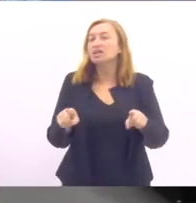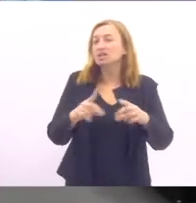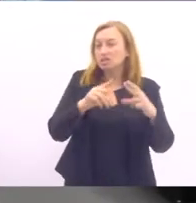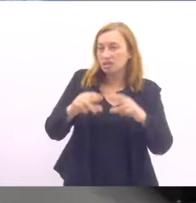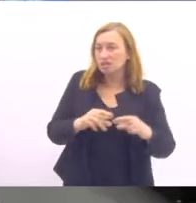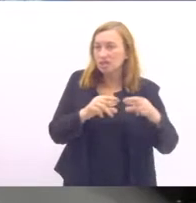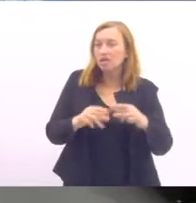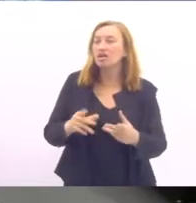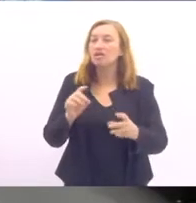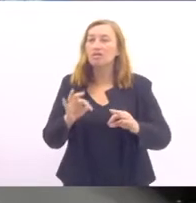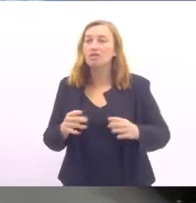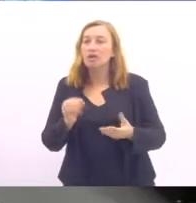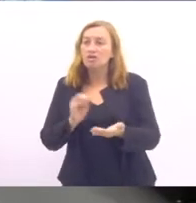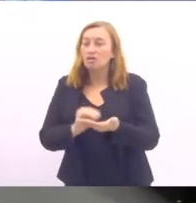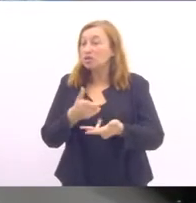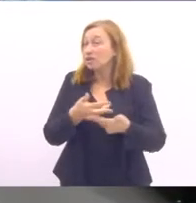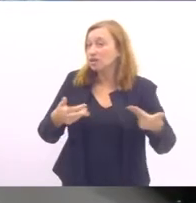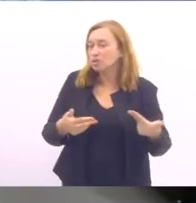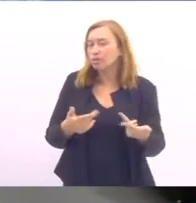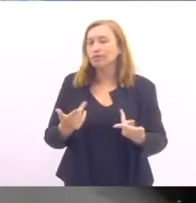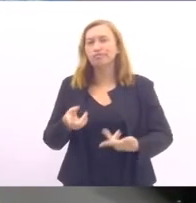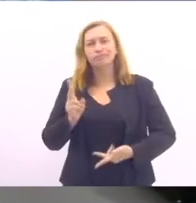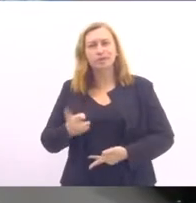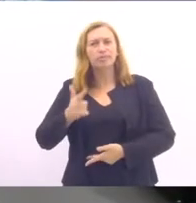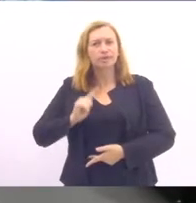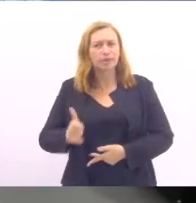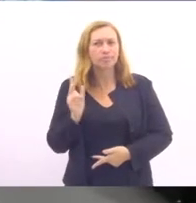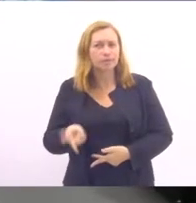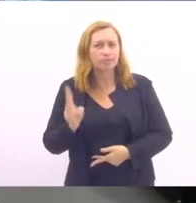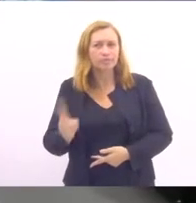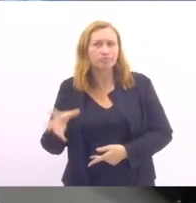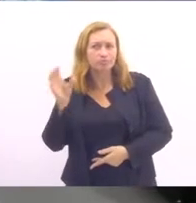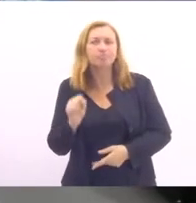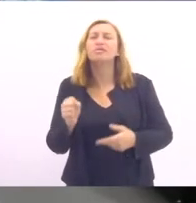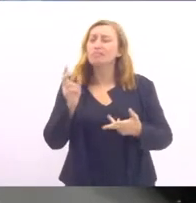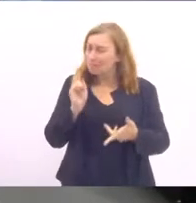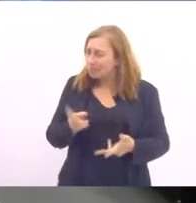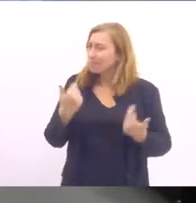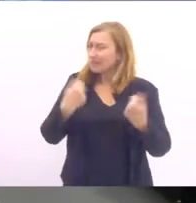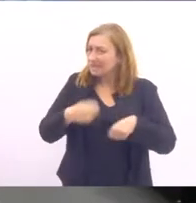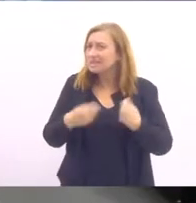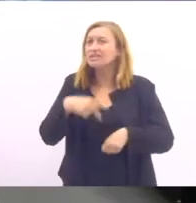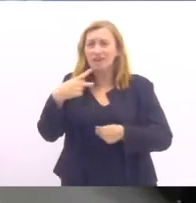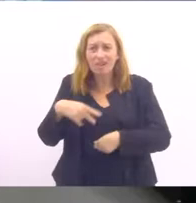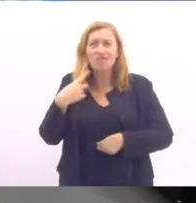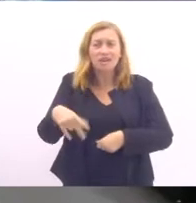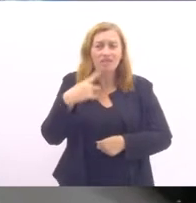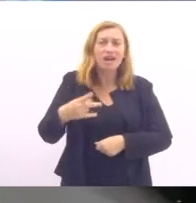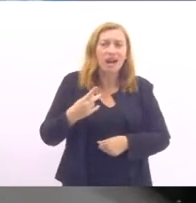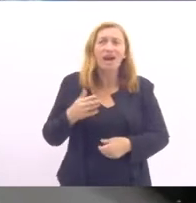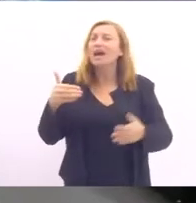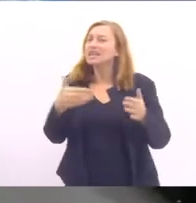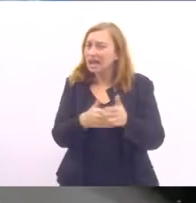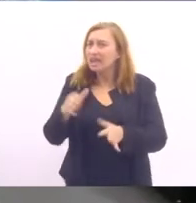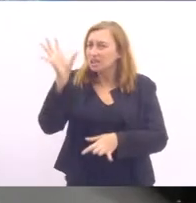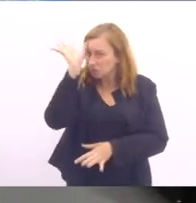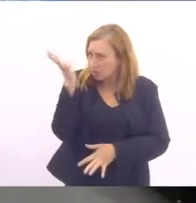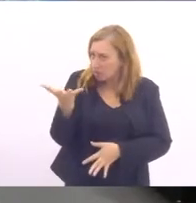contratarem. Ai, meu Deus, quantas vezes eu já ouvi esse filme. Não, mas tem que falar mesmo. Tem que, enquanto não resolver, tem que falar